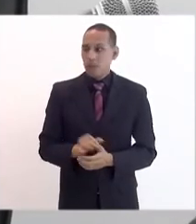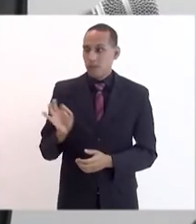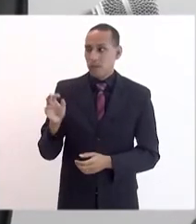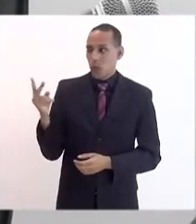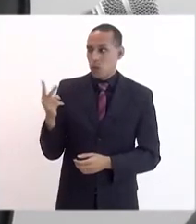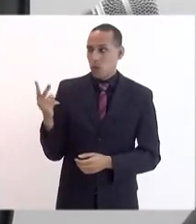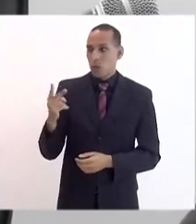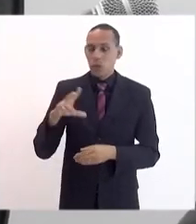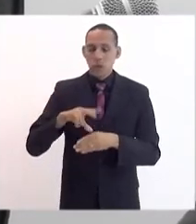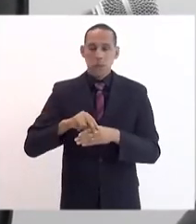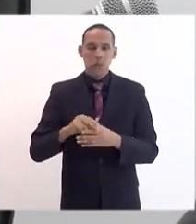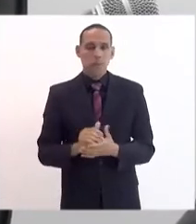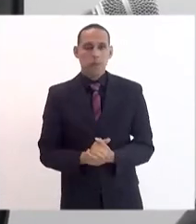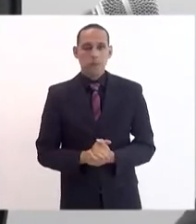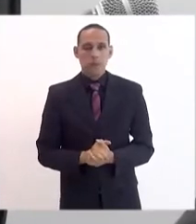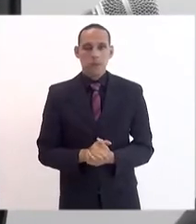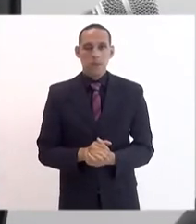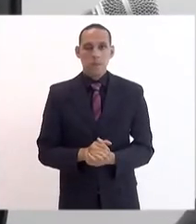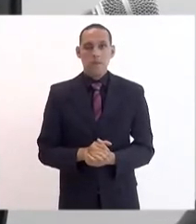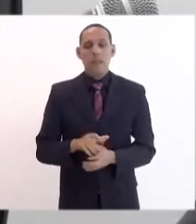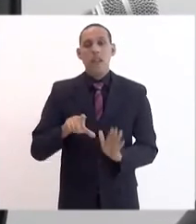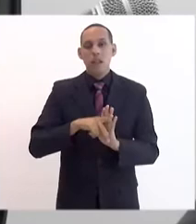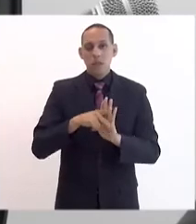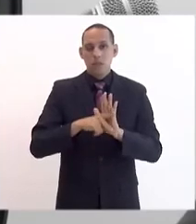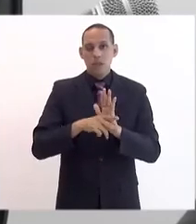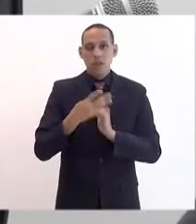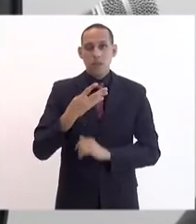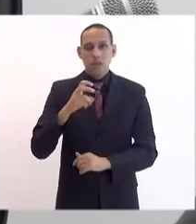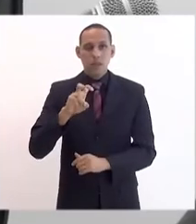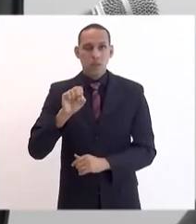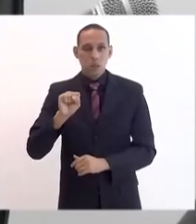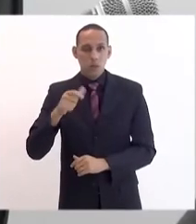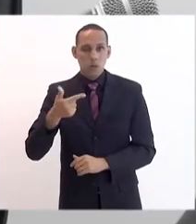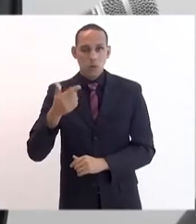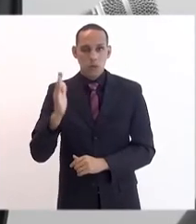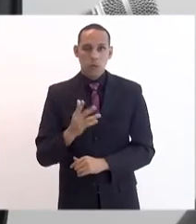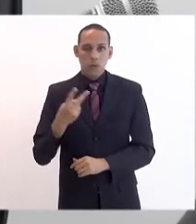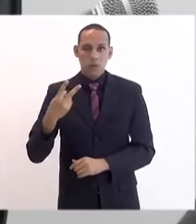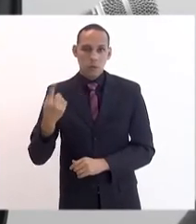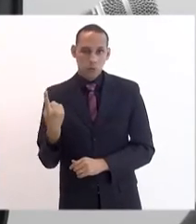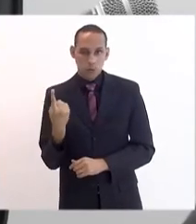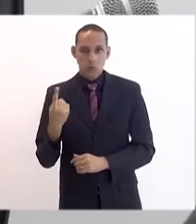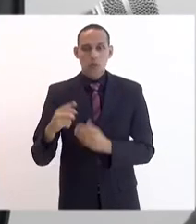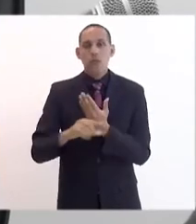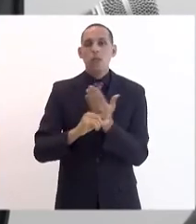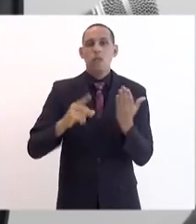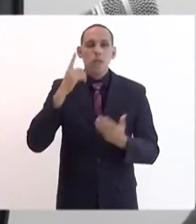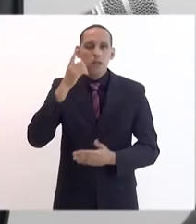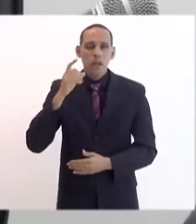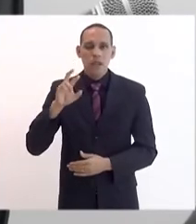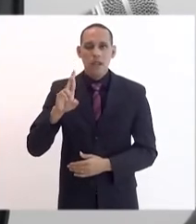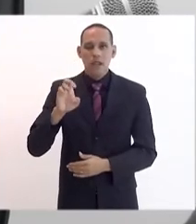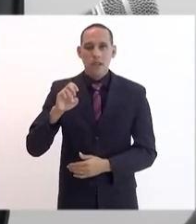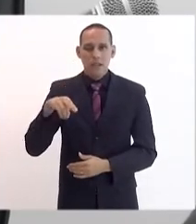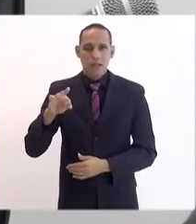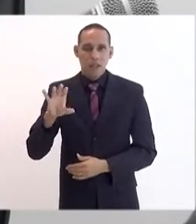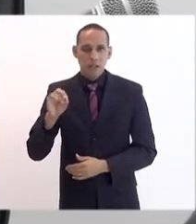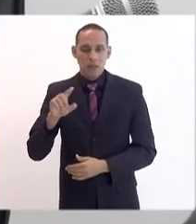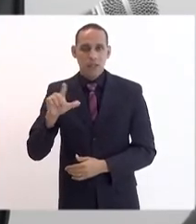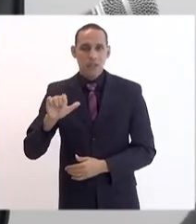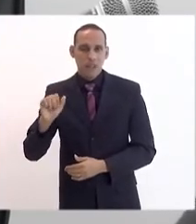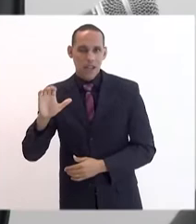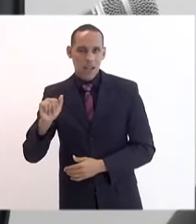por isso a anexação. Projeto de lei 4582-2021, autoria do deputado Renato Zaca. O parecer é